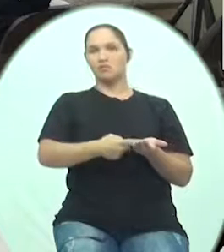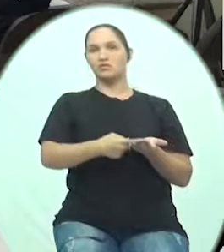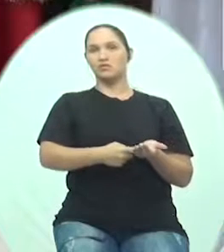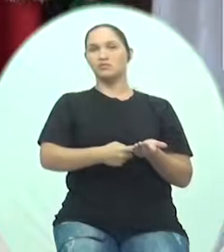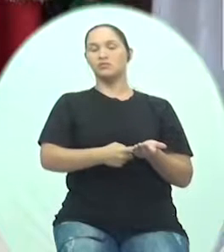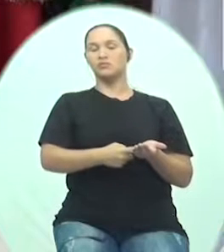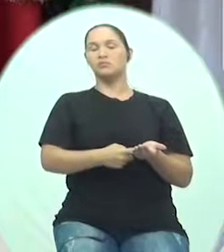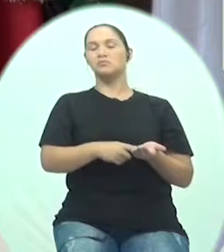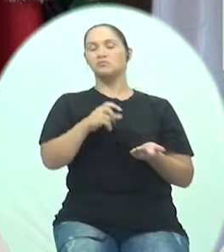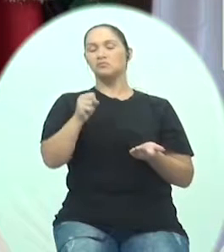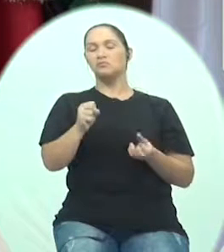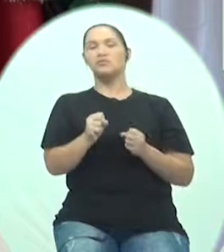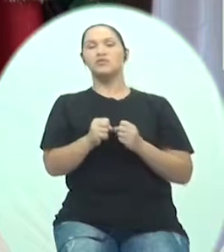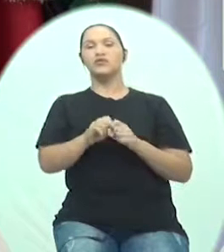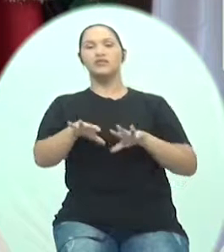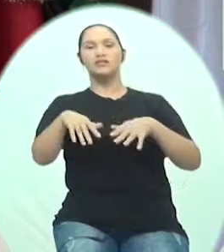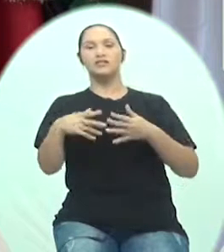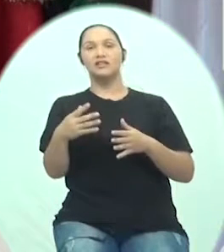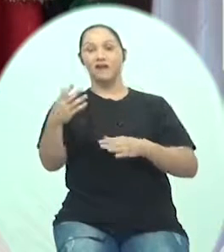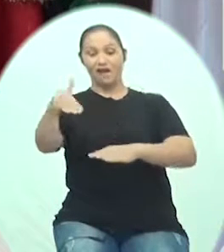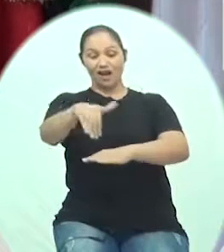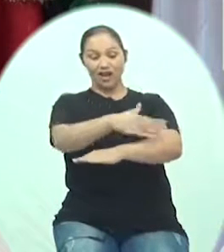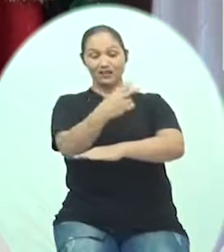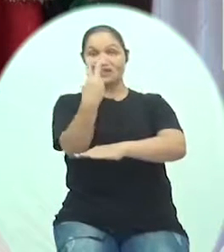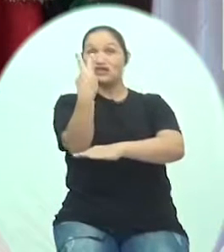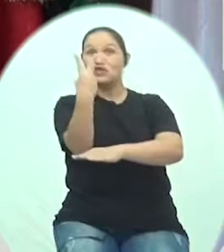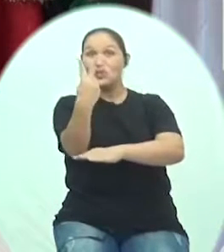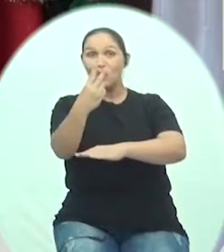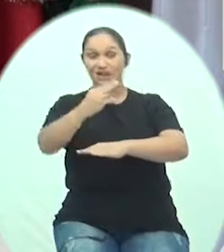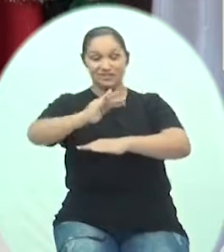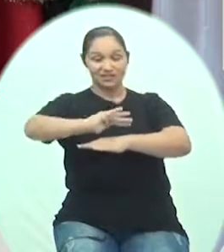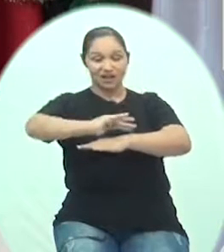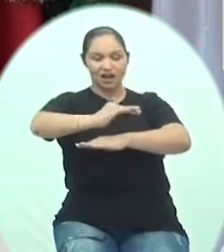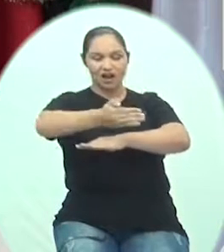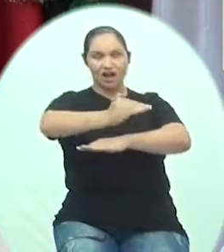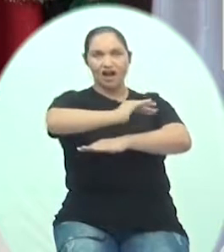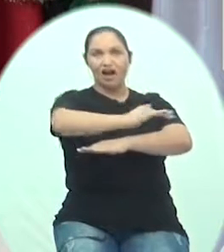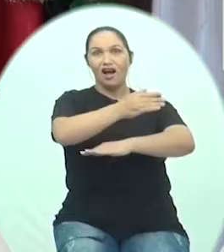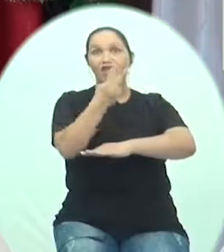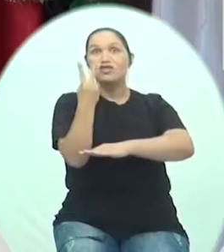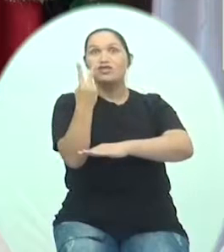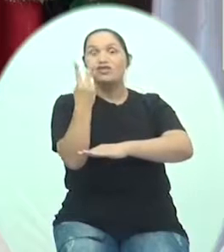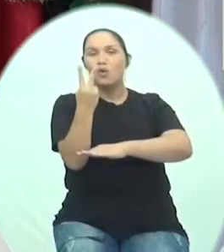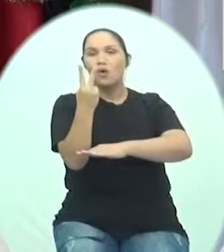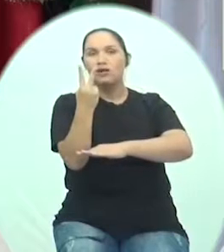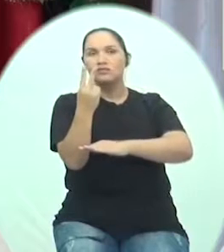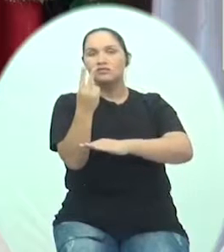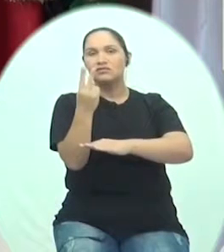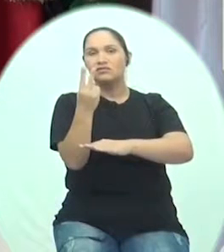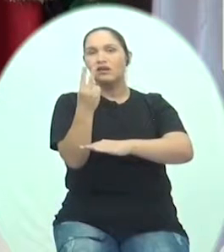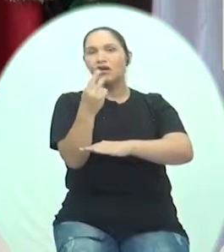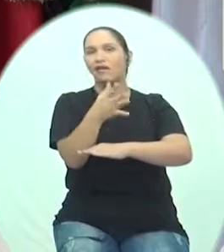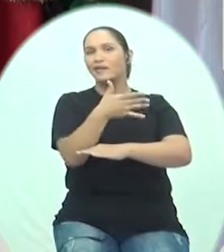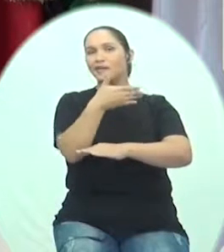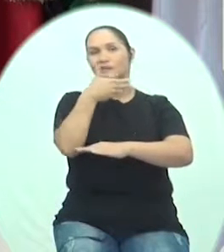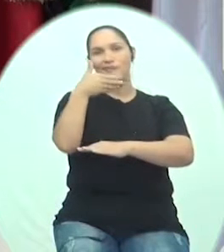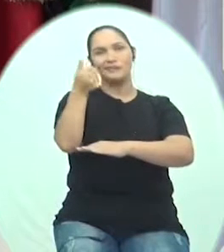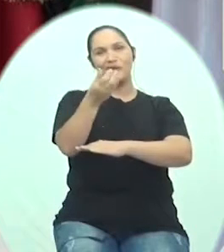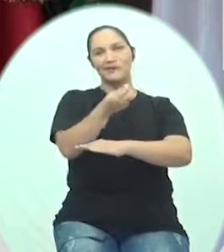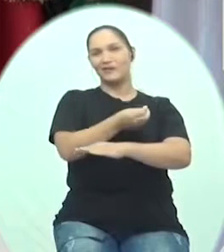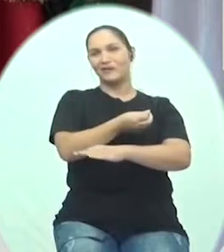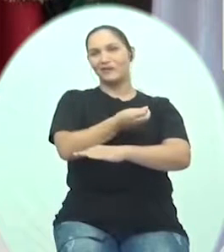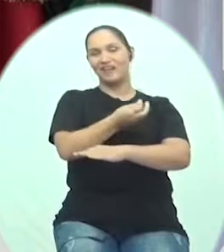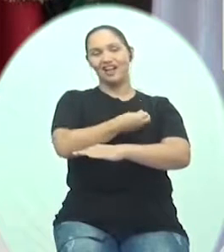imaginam eh duas des lombado o que resolve para aquela comunidade então a gente de